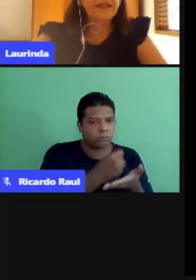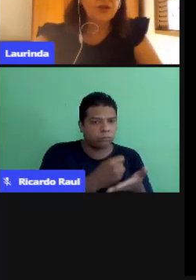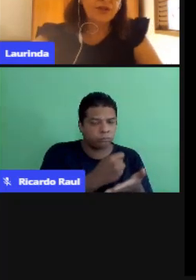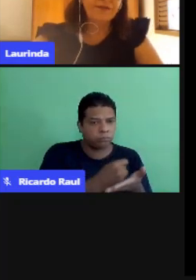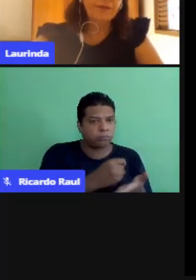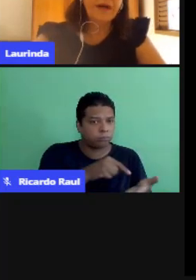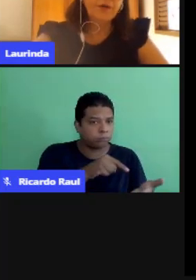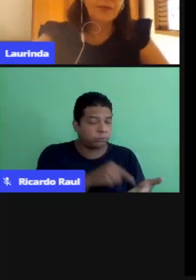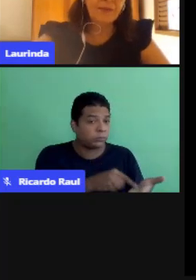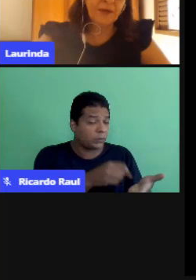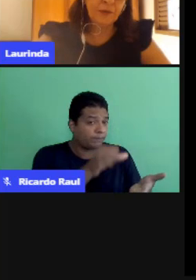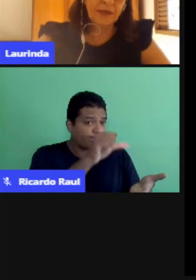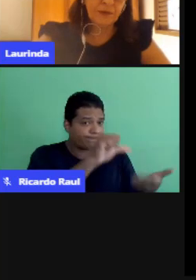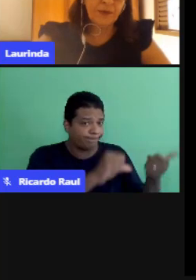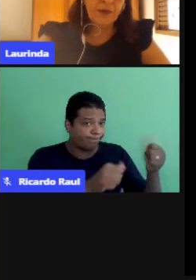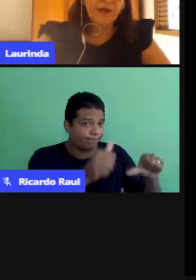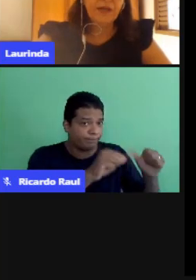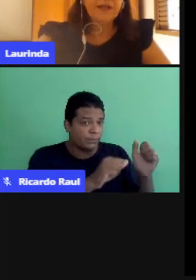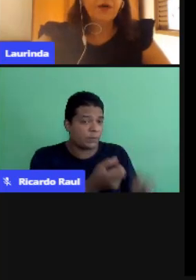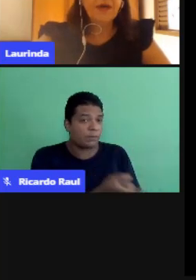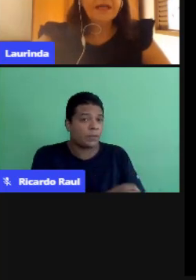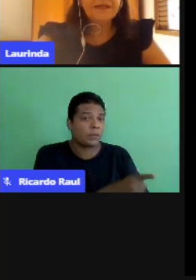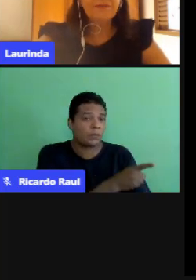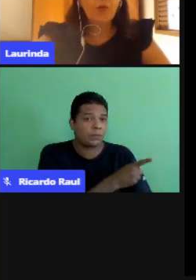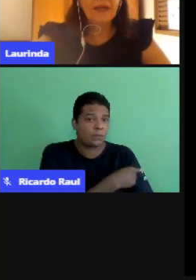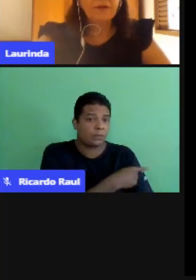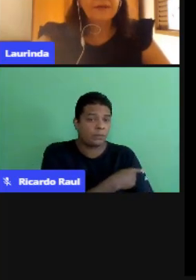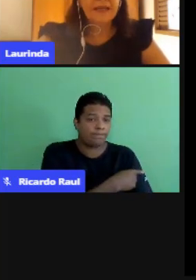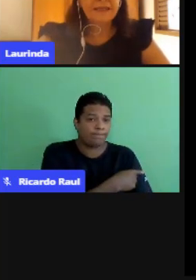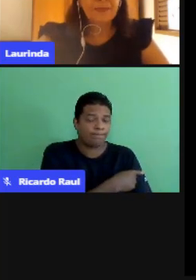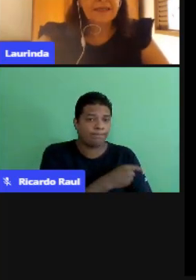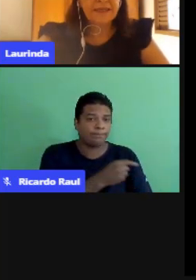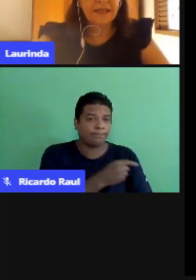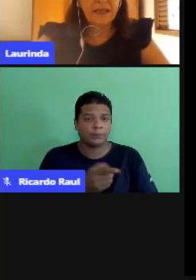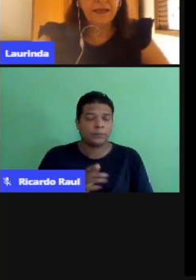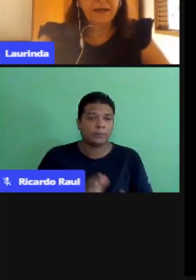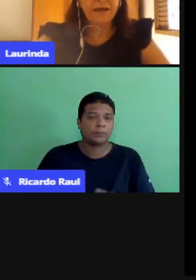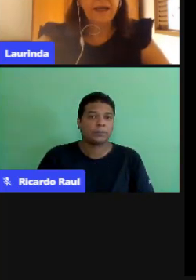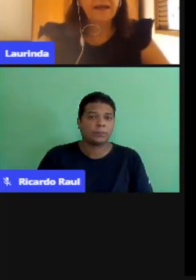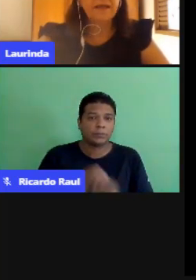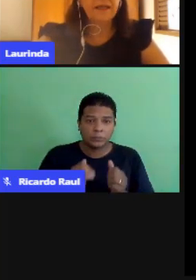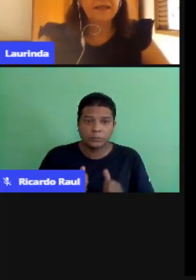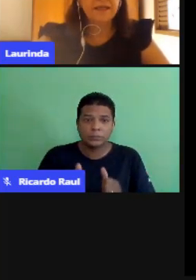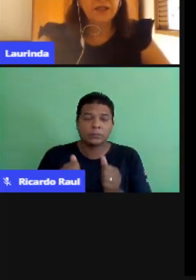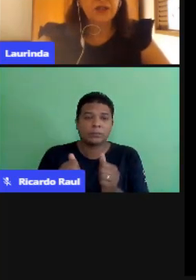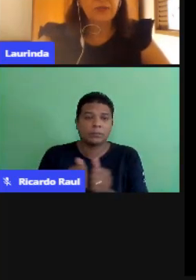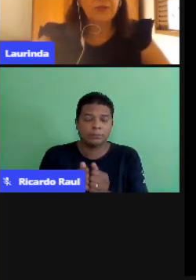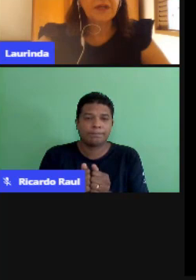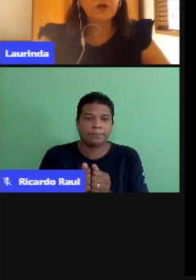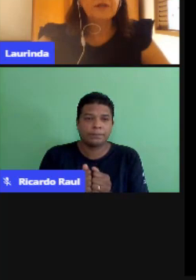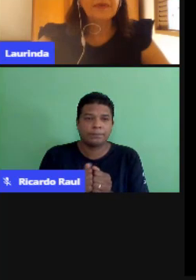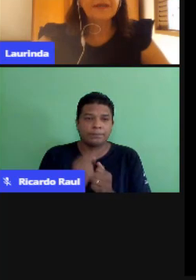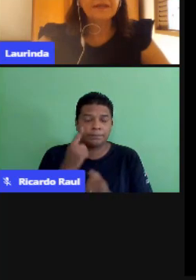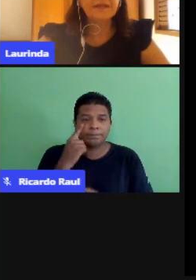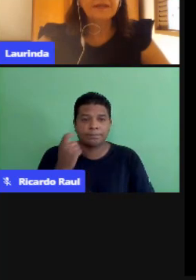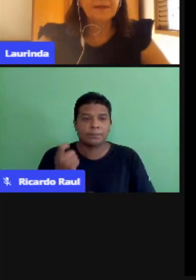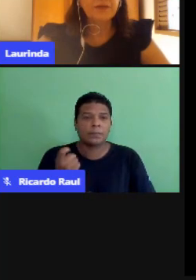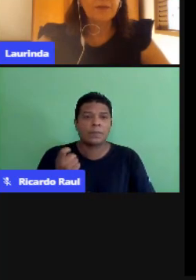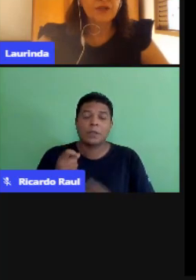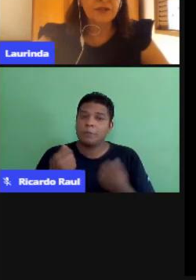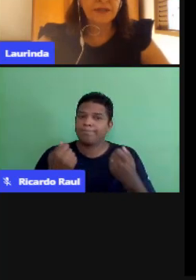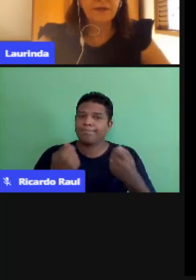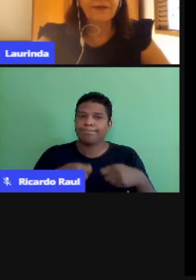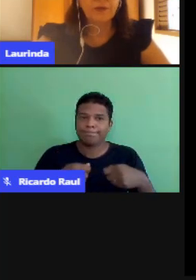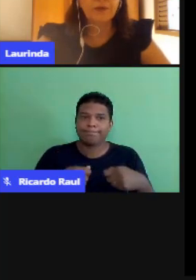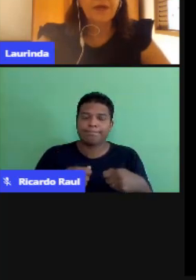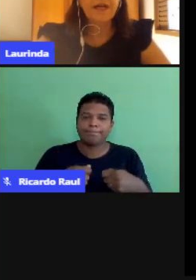instrumento avaliativo para o primeiro ano. Então, esse momento dessa parceria é interessante, porque nós